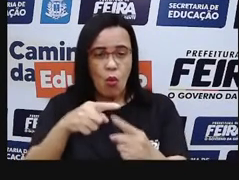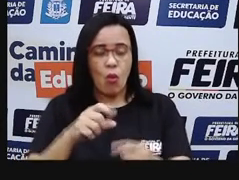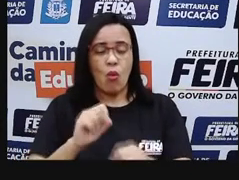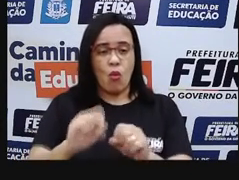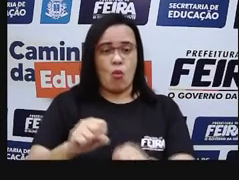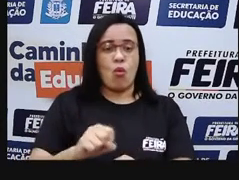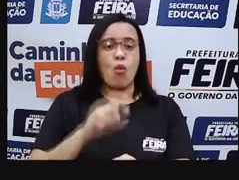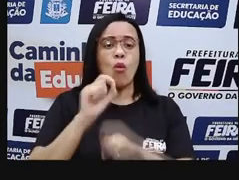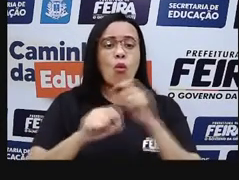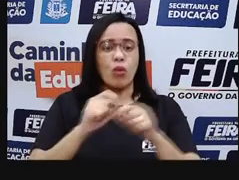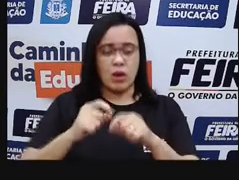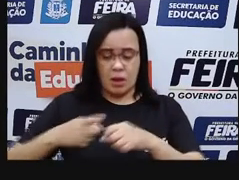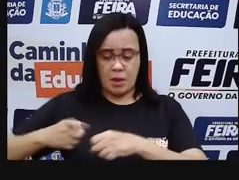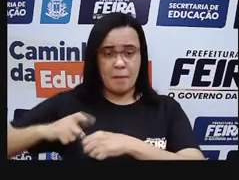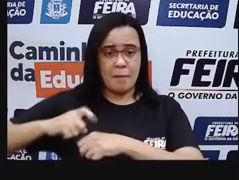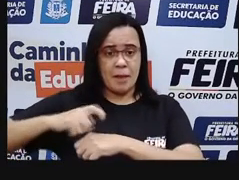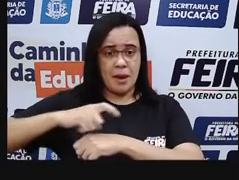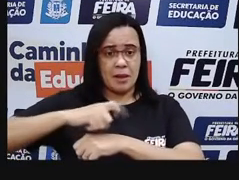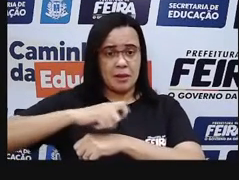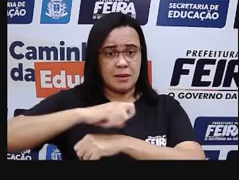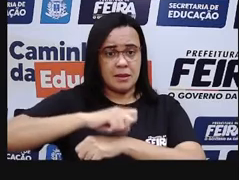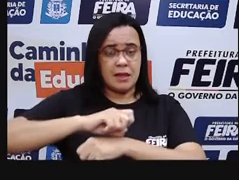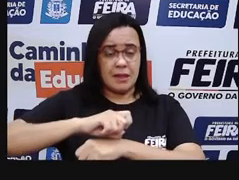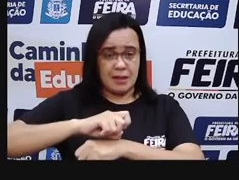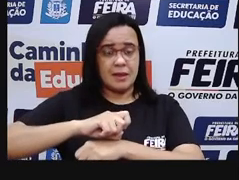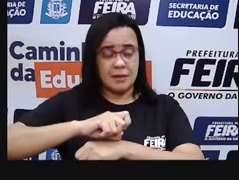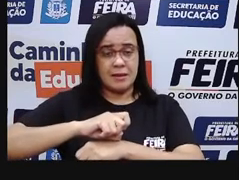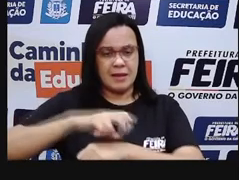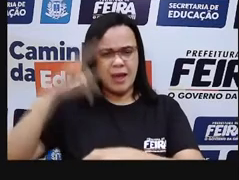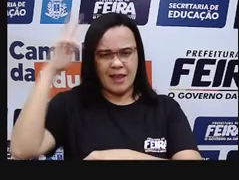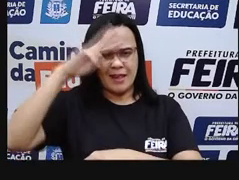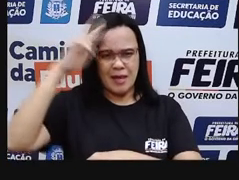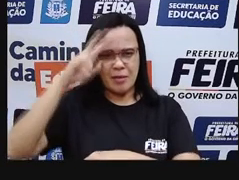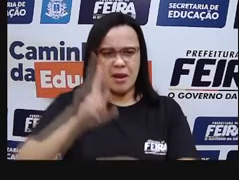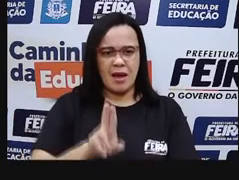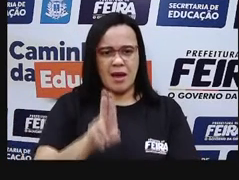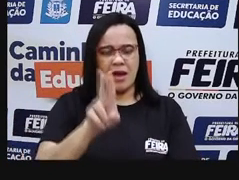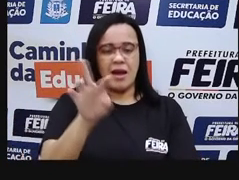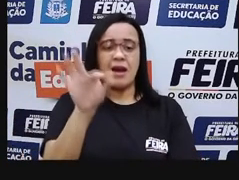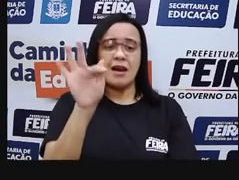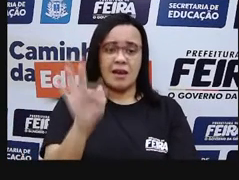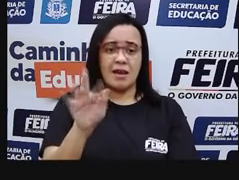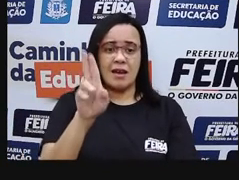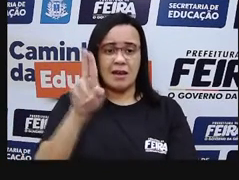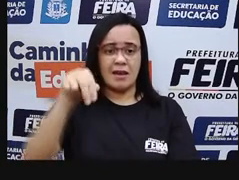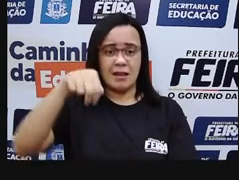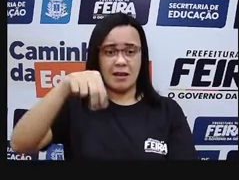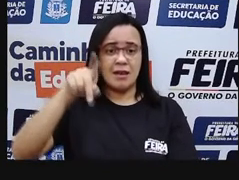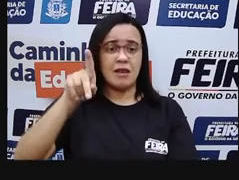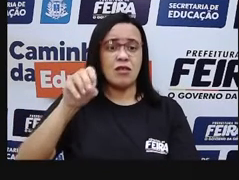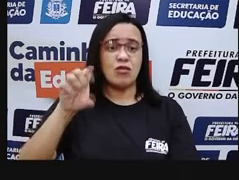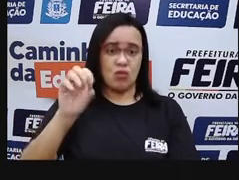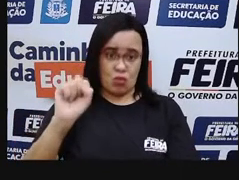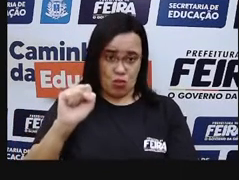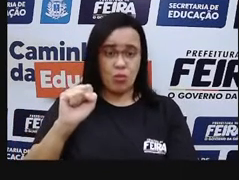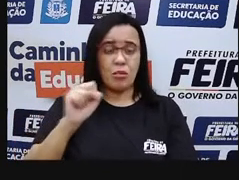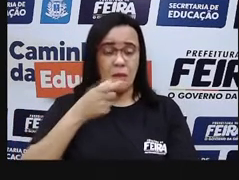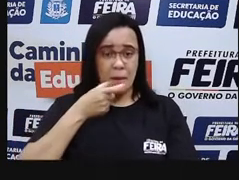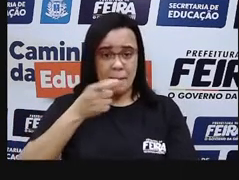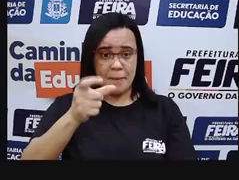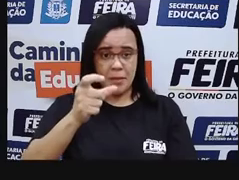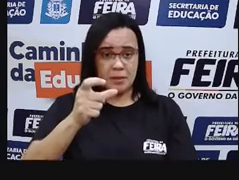bactérias antifúngico por já colega que palavra né então vai